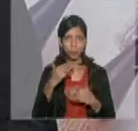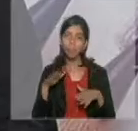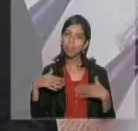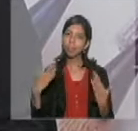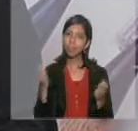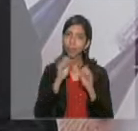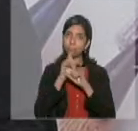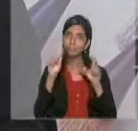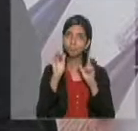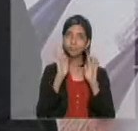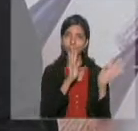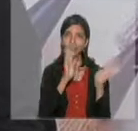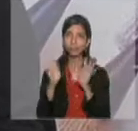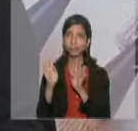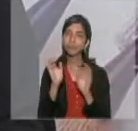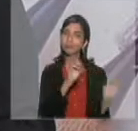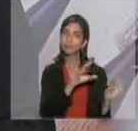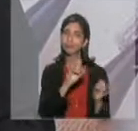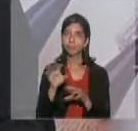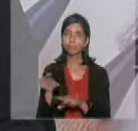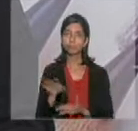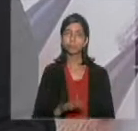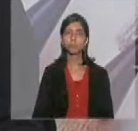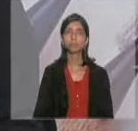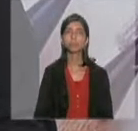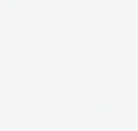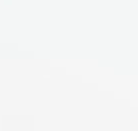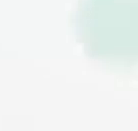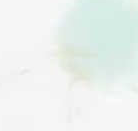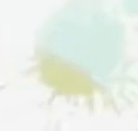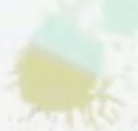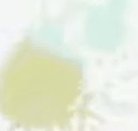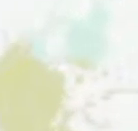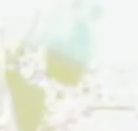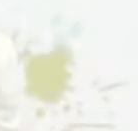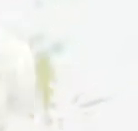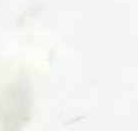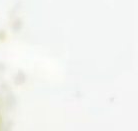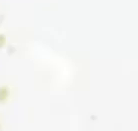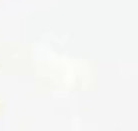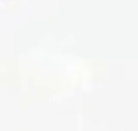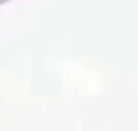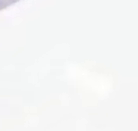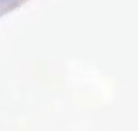bebês. Então fique ligado, está no ar o Educação!